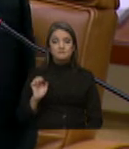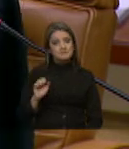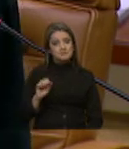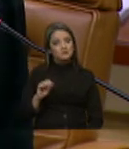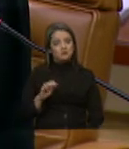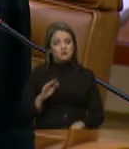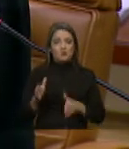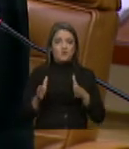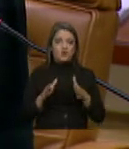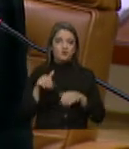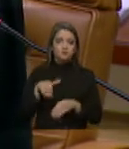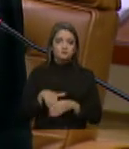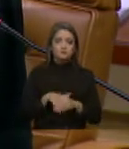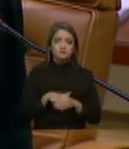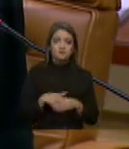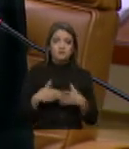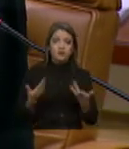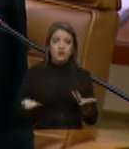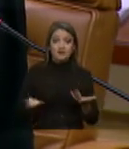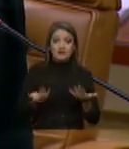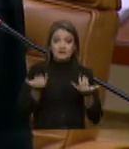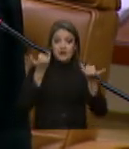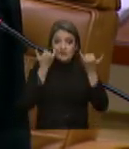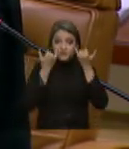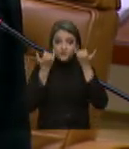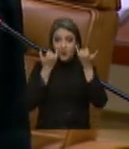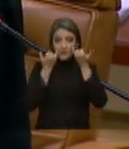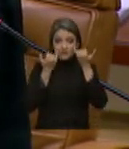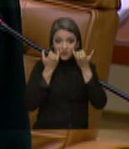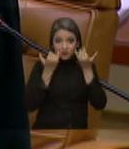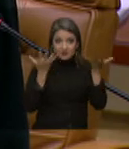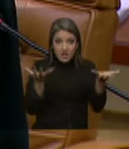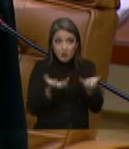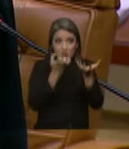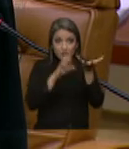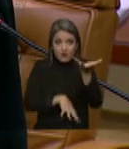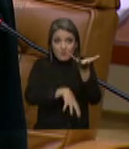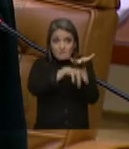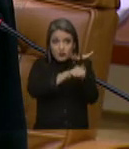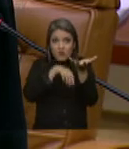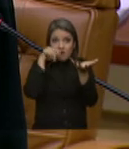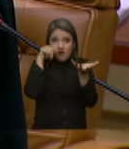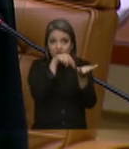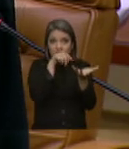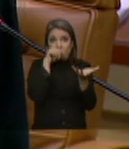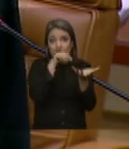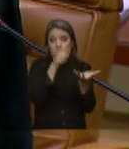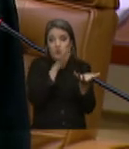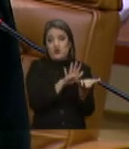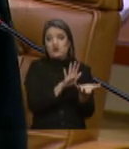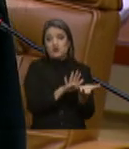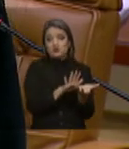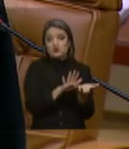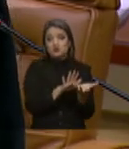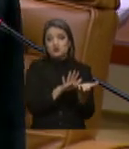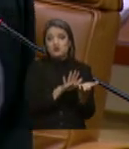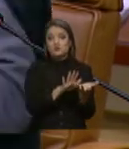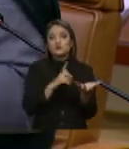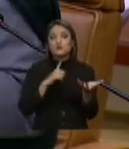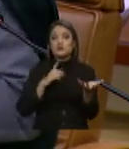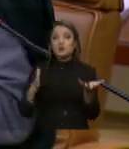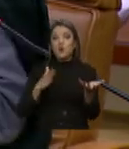eleições se esses dados essas informações estão à disposição de pessoas